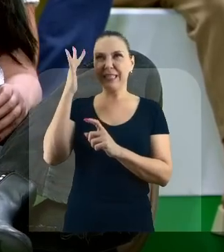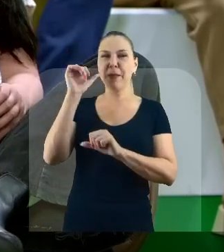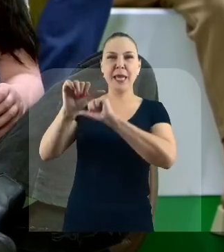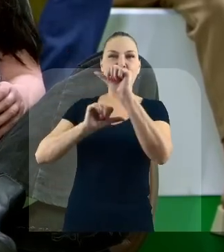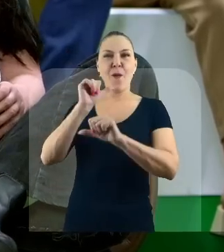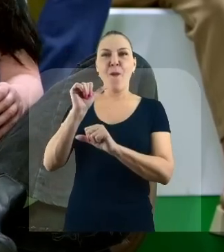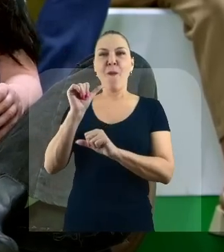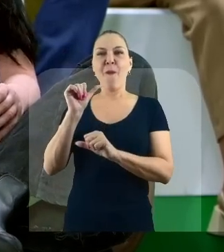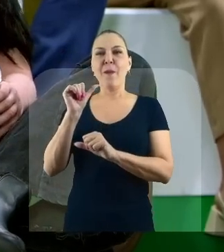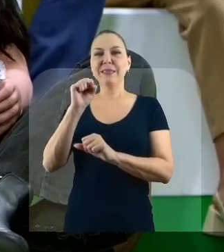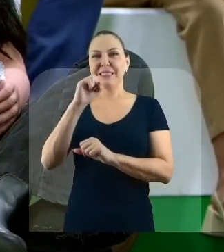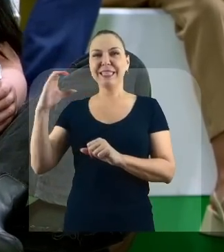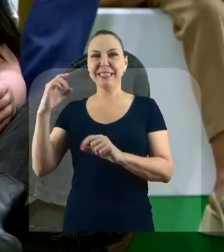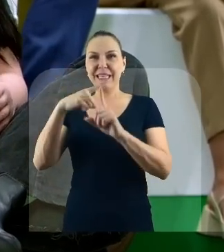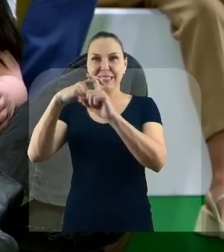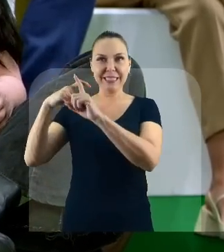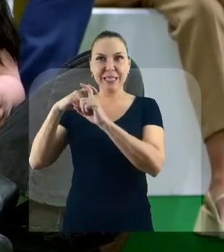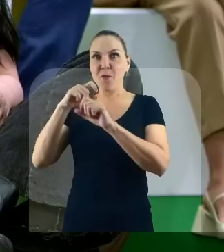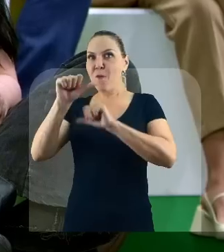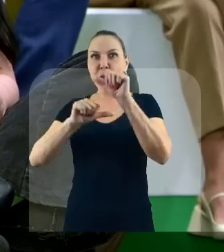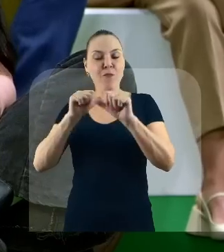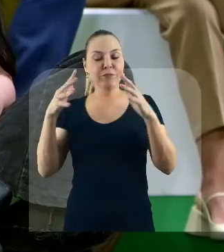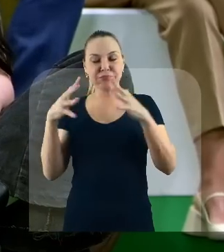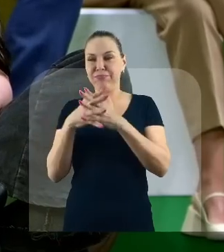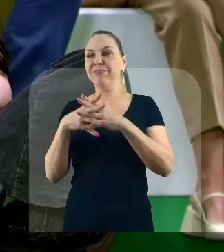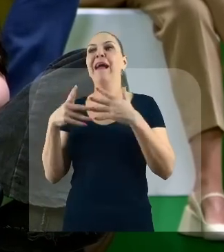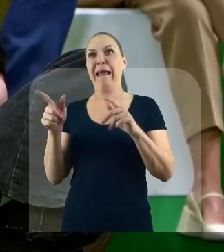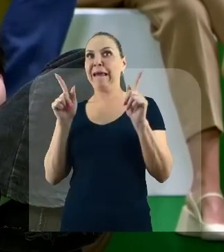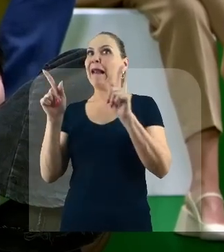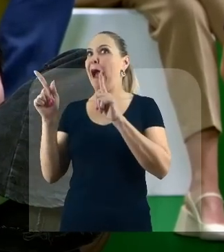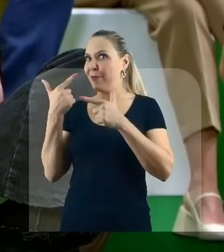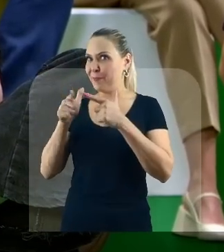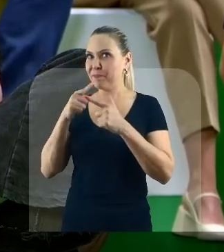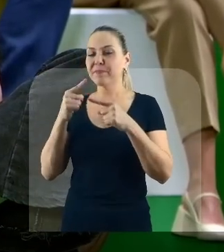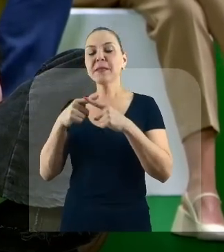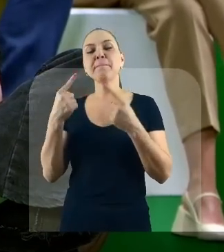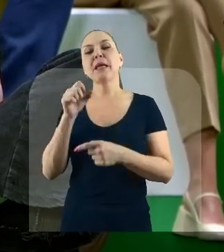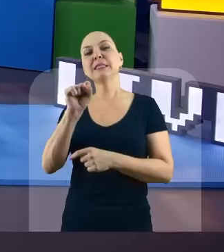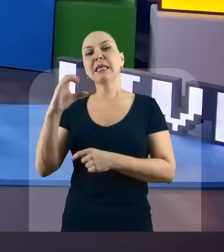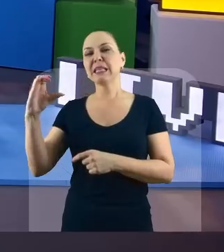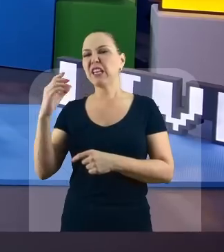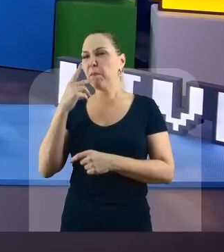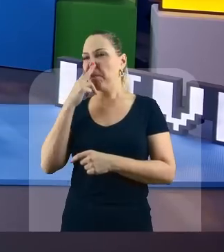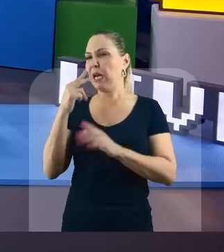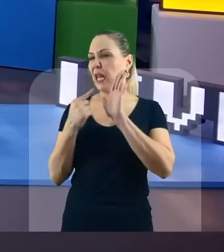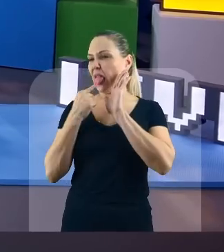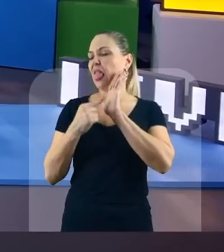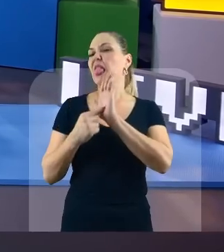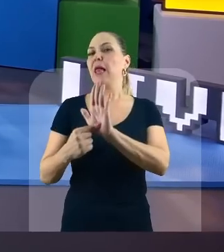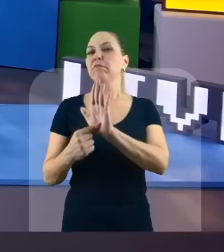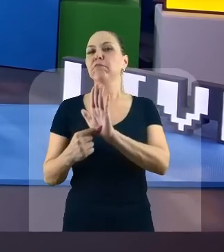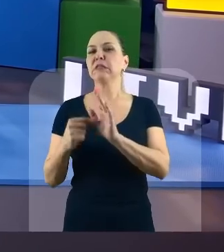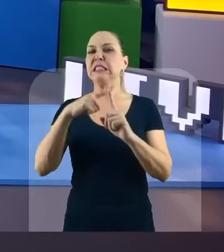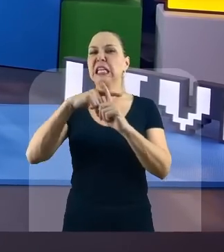do catarinense com uma saudação nazista? Essa situação é grave. Mas Santa Catarina, que é acusada desta maneira, foi o